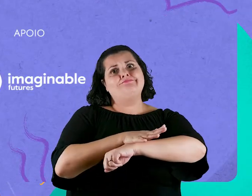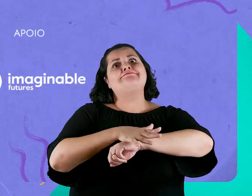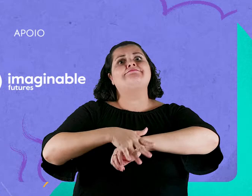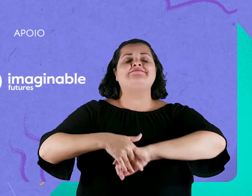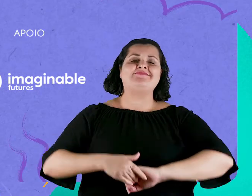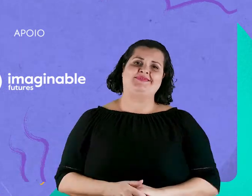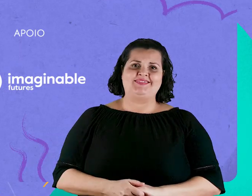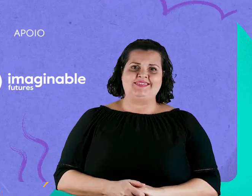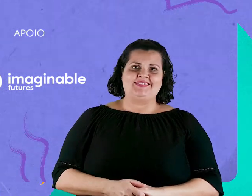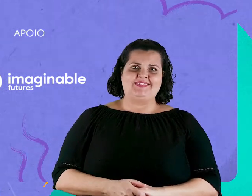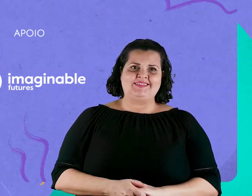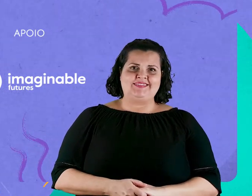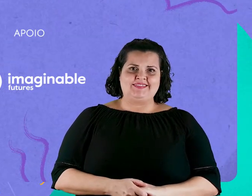e